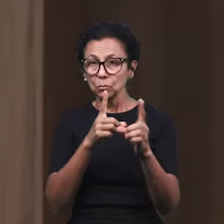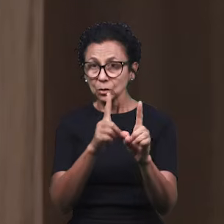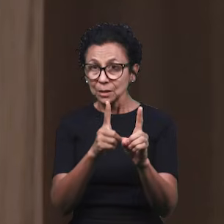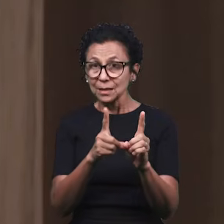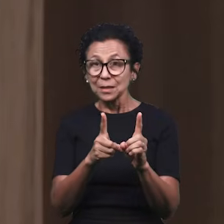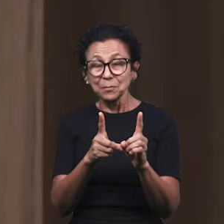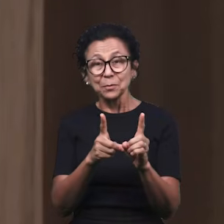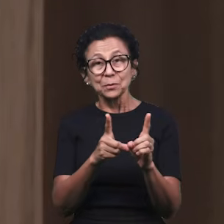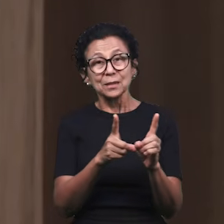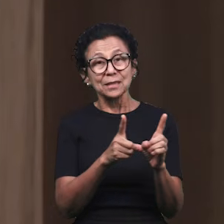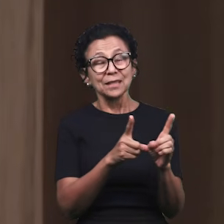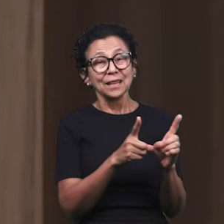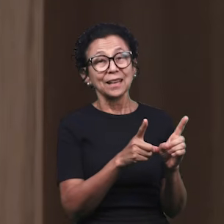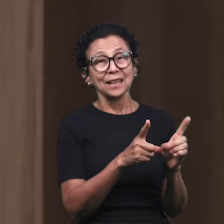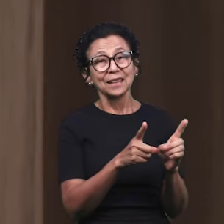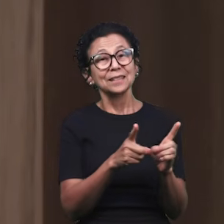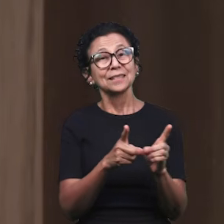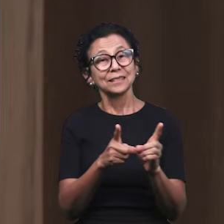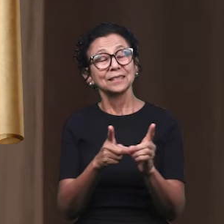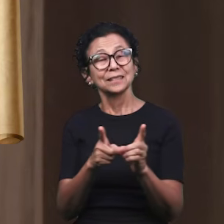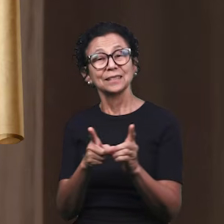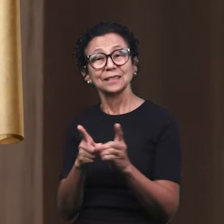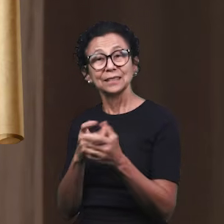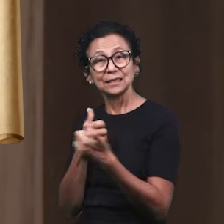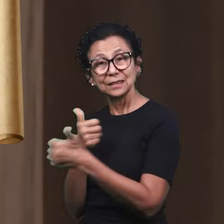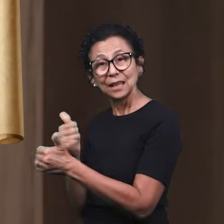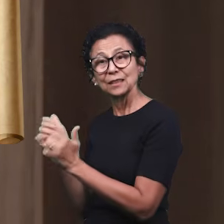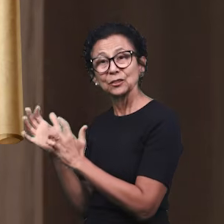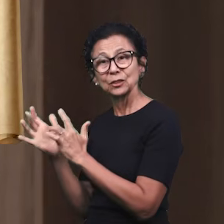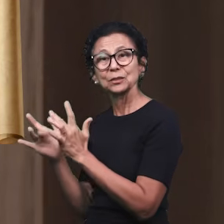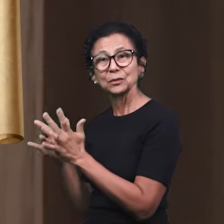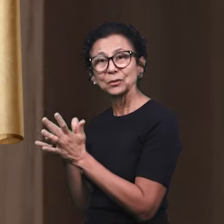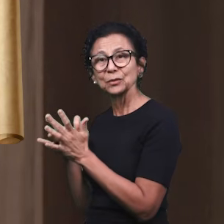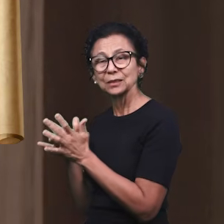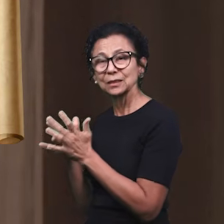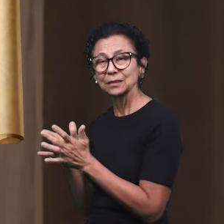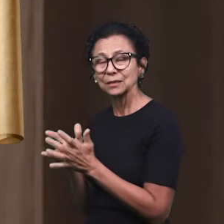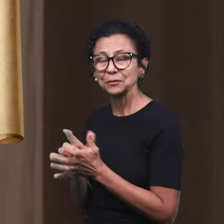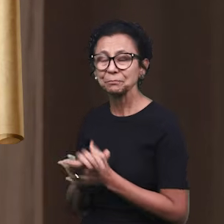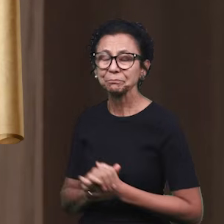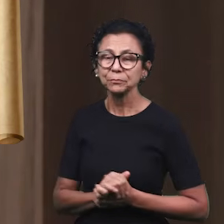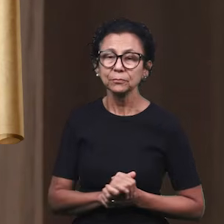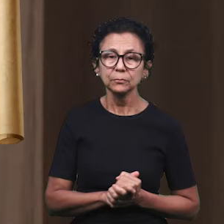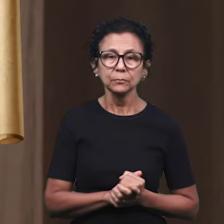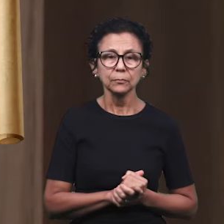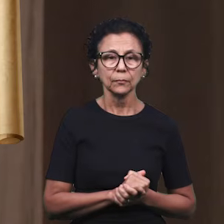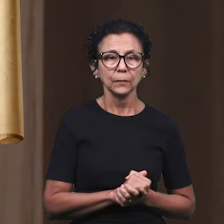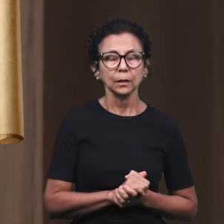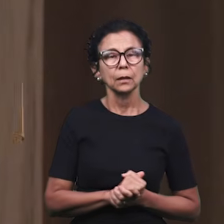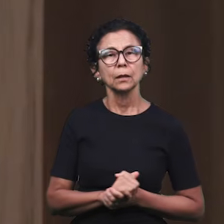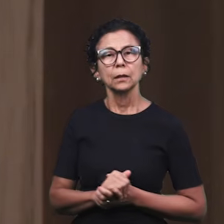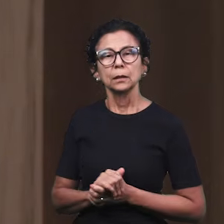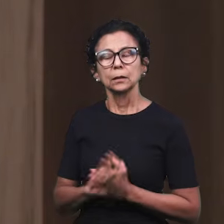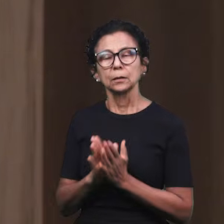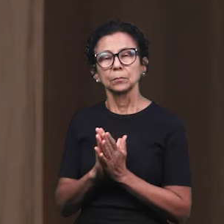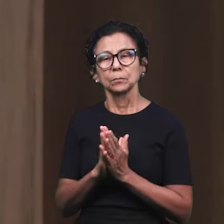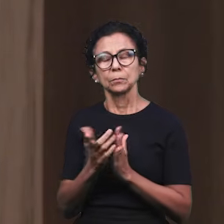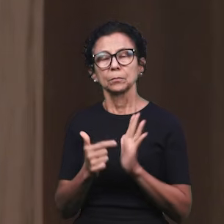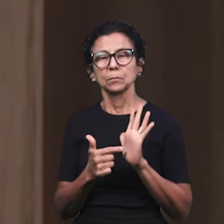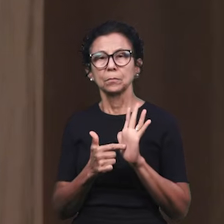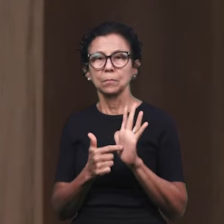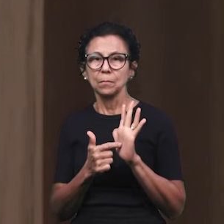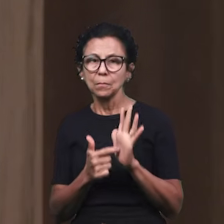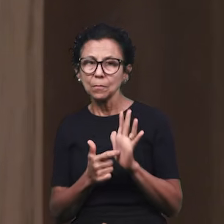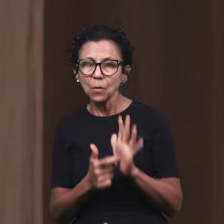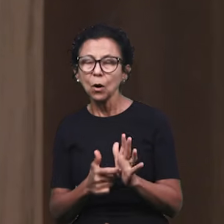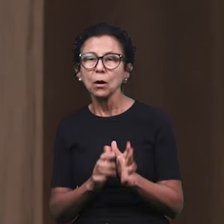em terra, diz a palavra, que eles deixaram tudo e seguiram ao Senhor. Então,